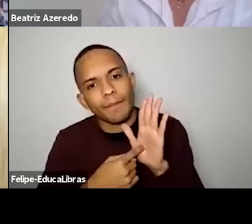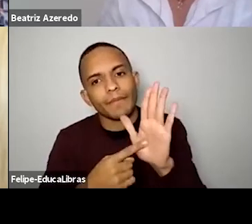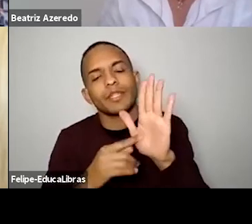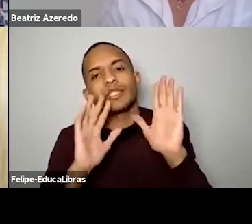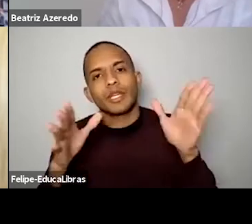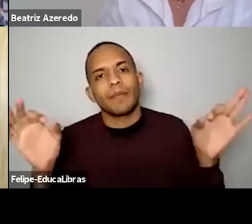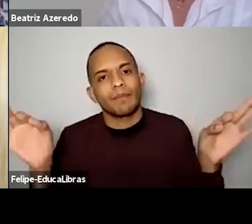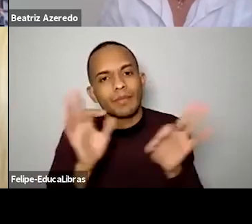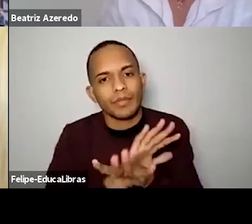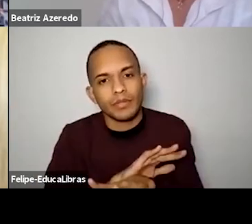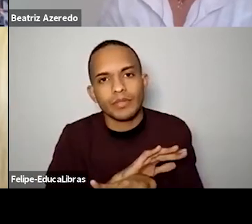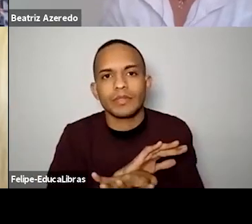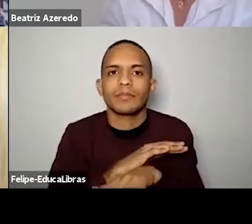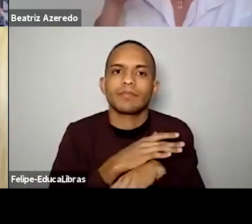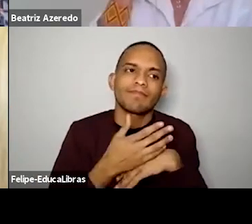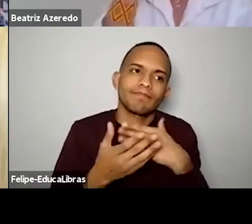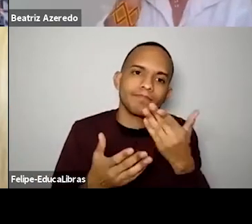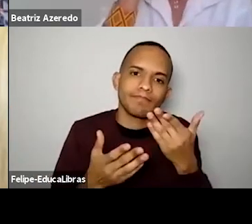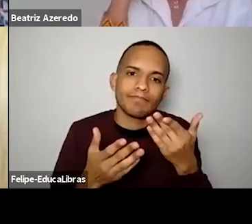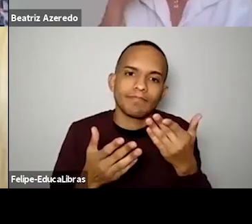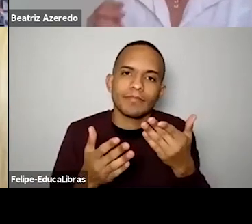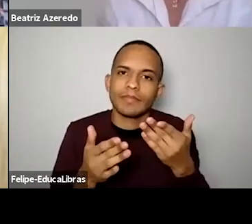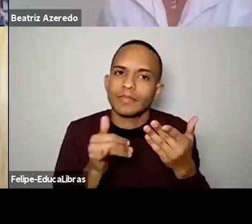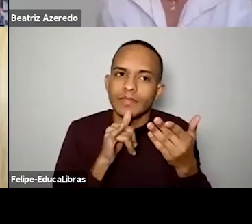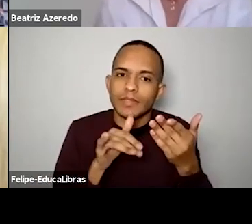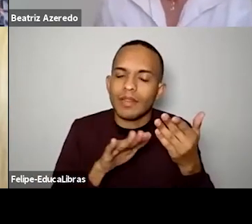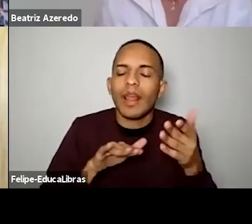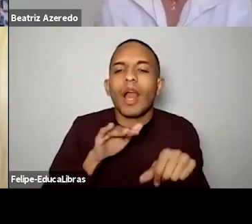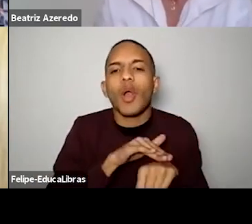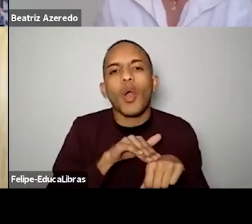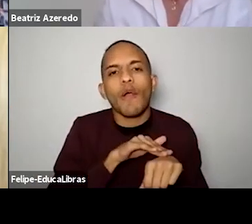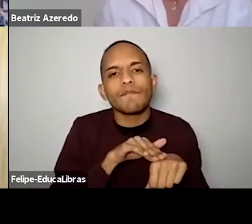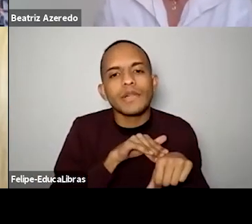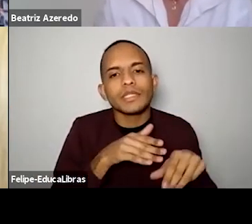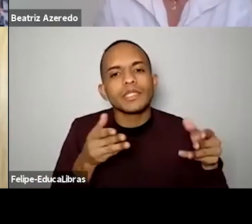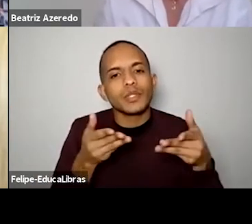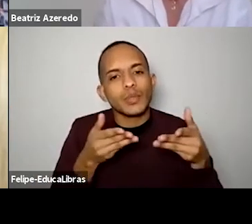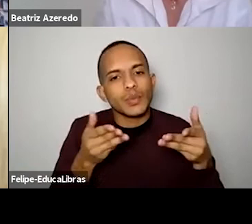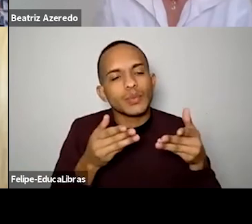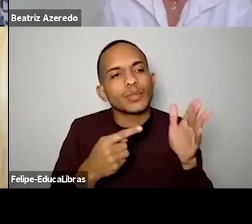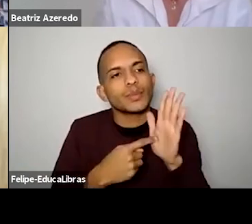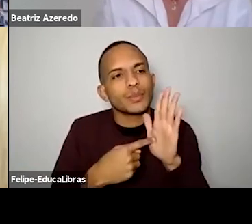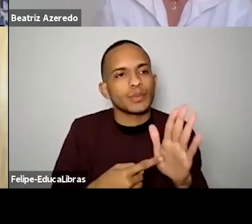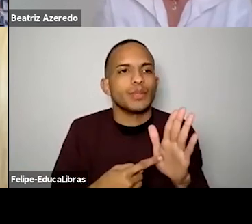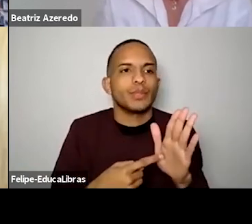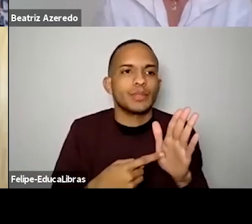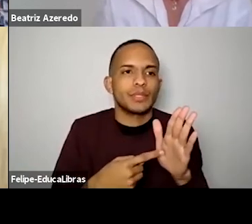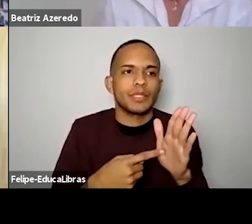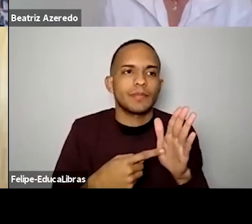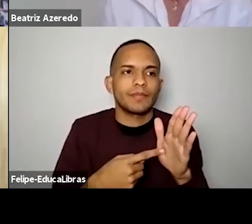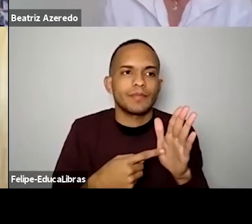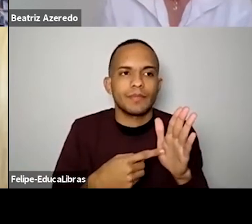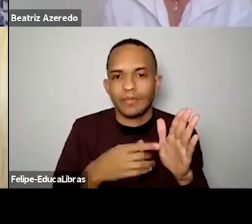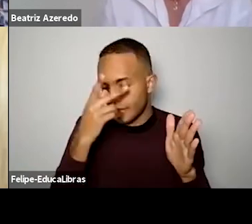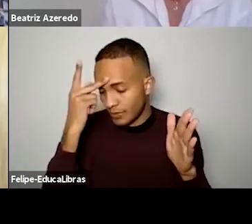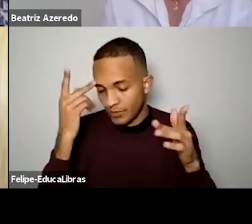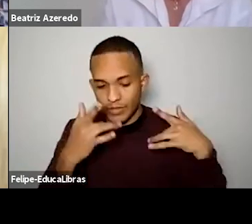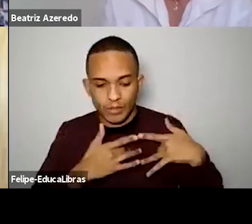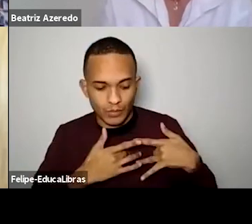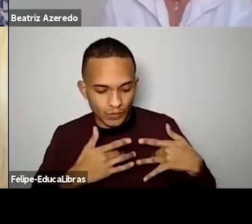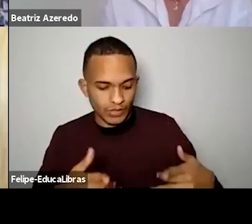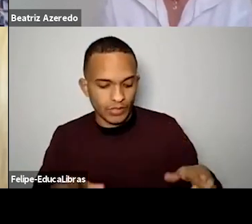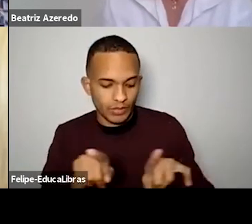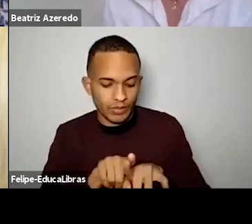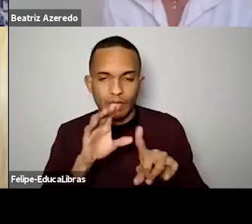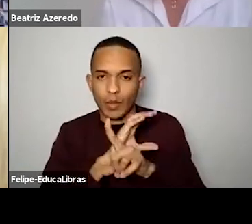fazem sentido para aquela comunidade. Então, essa conversa que se estabelece entre o doador e a